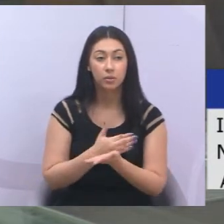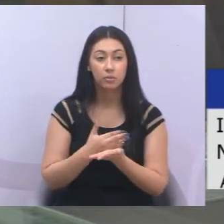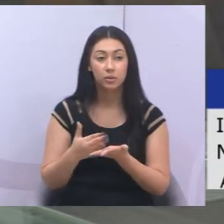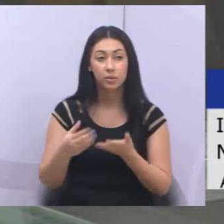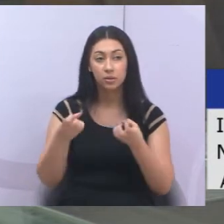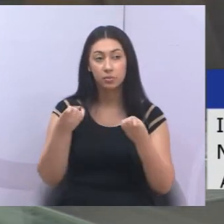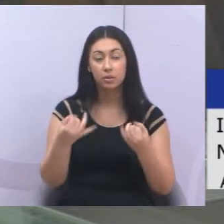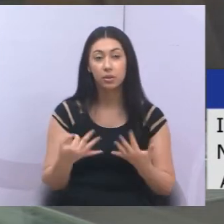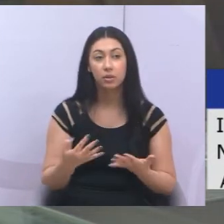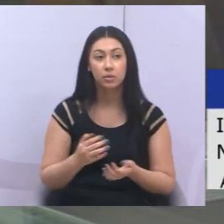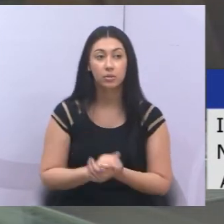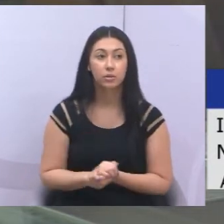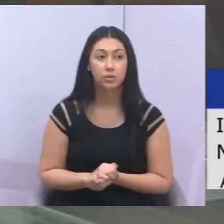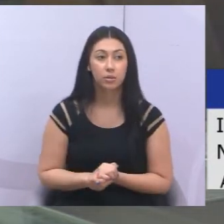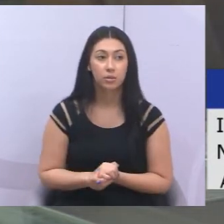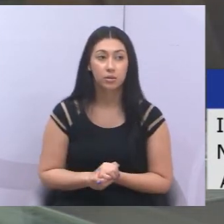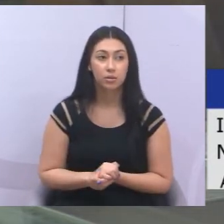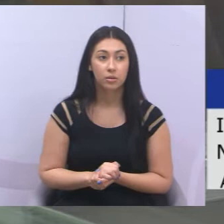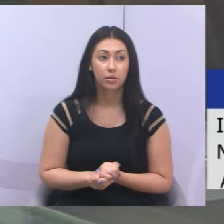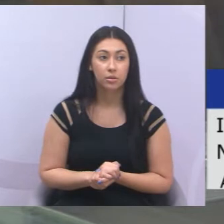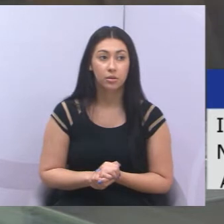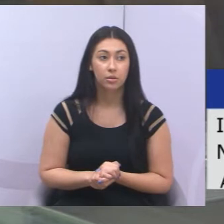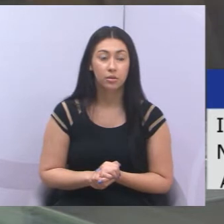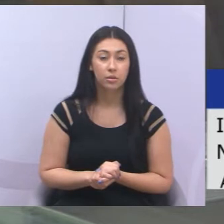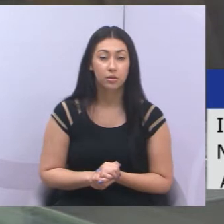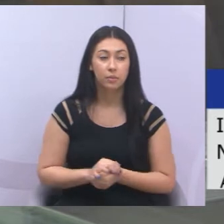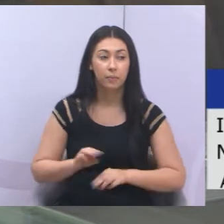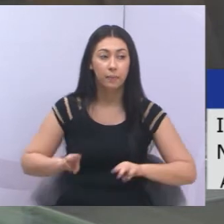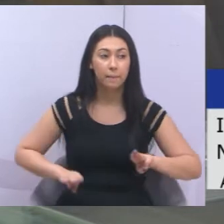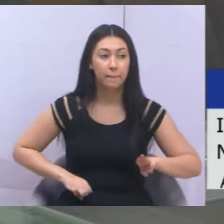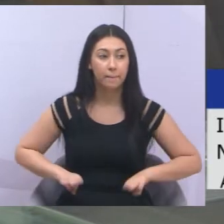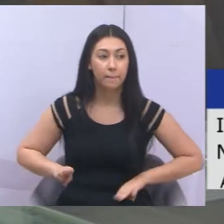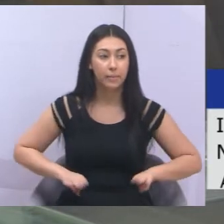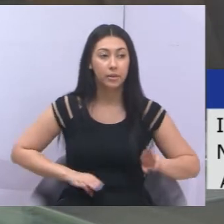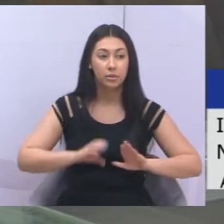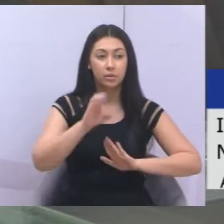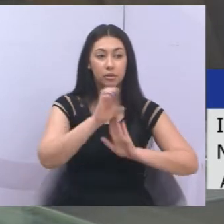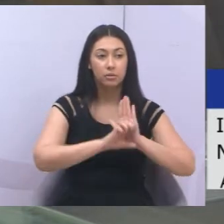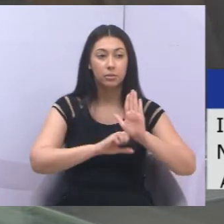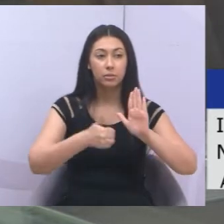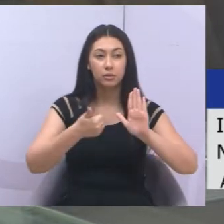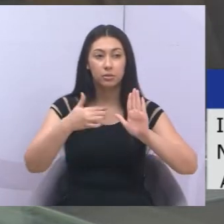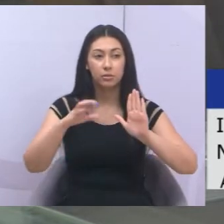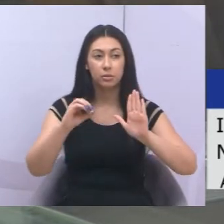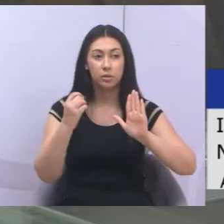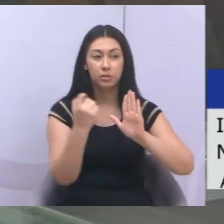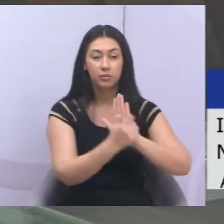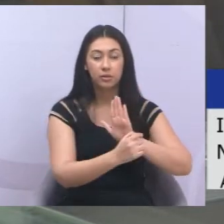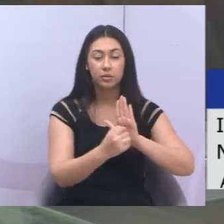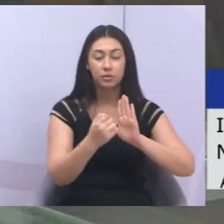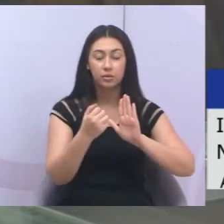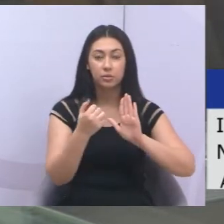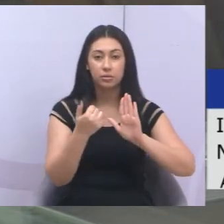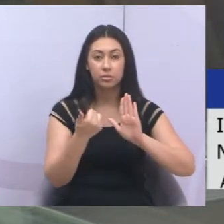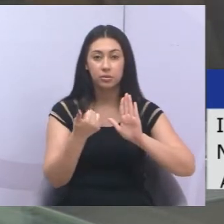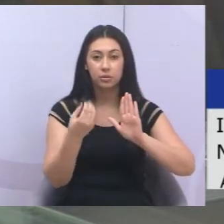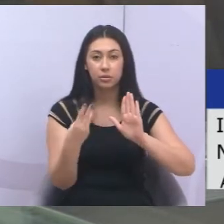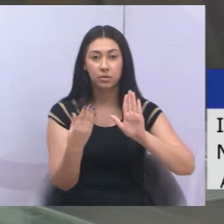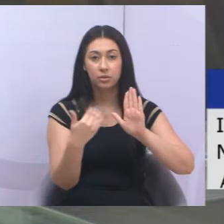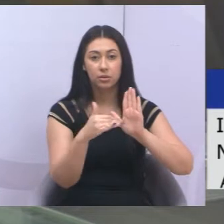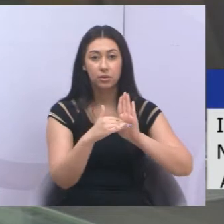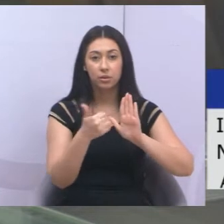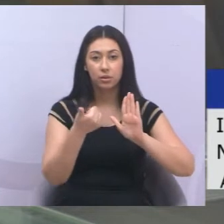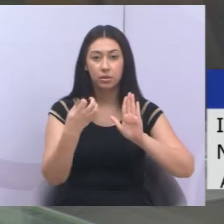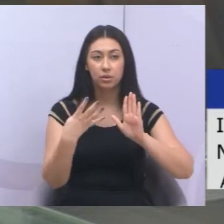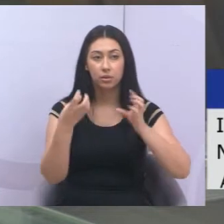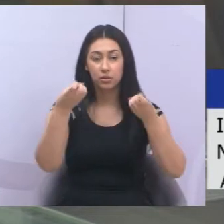o que está registrado no Evangelho de Marcos, no capítulo 10, os versos 13 e 14, diz